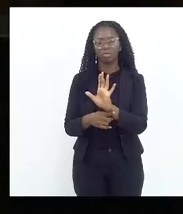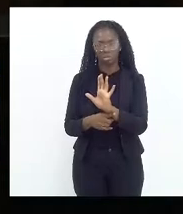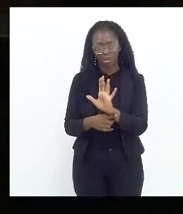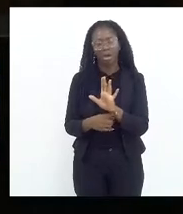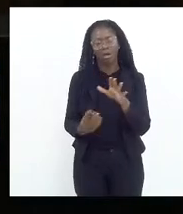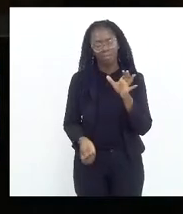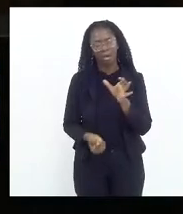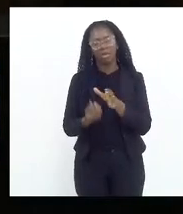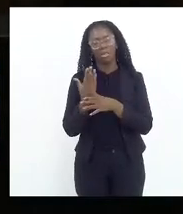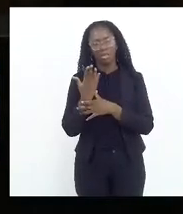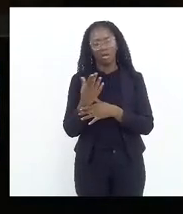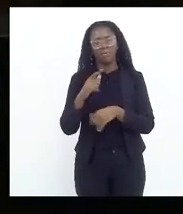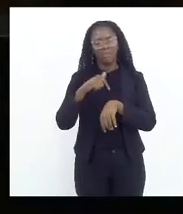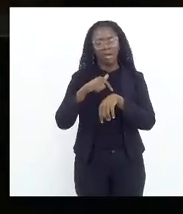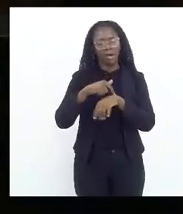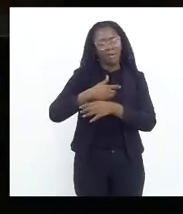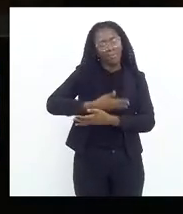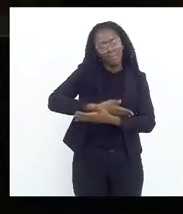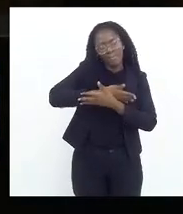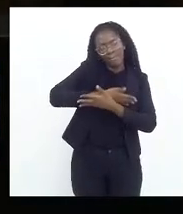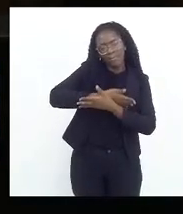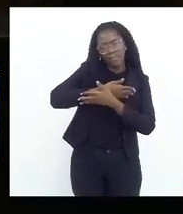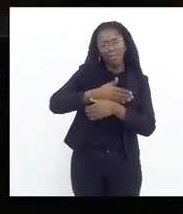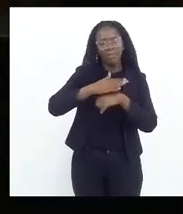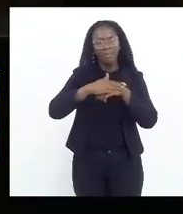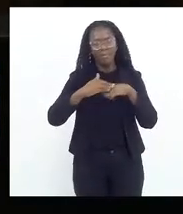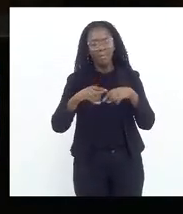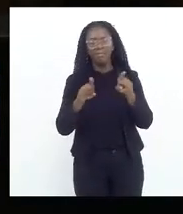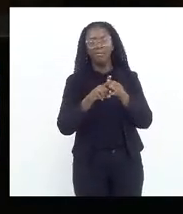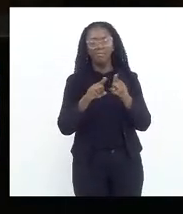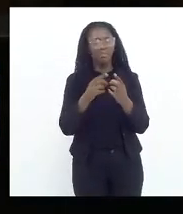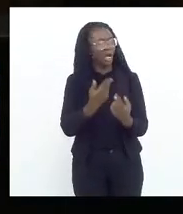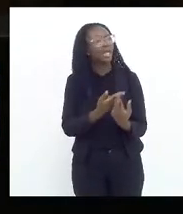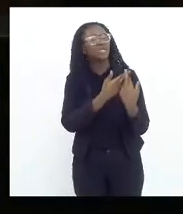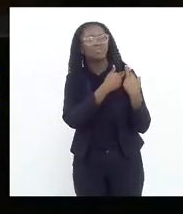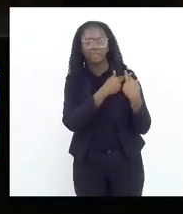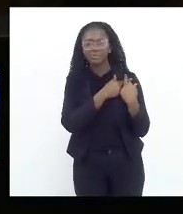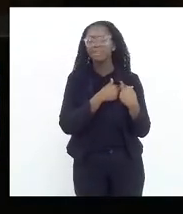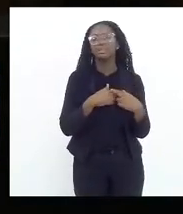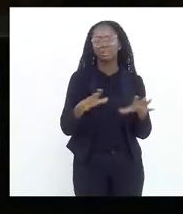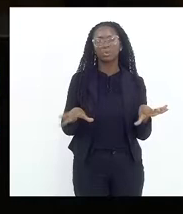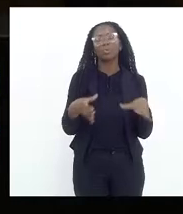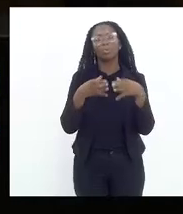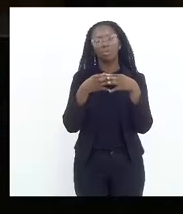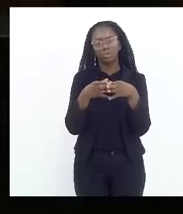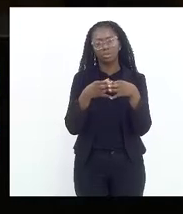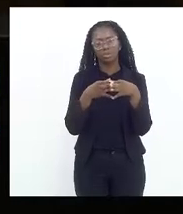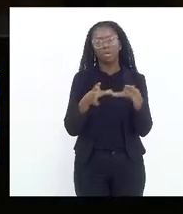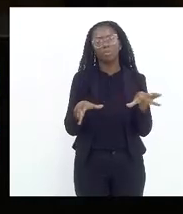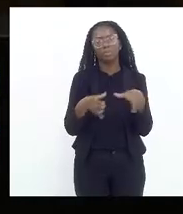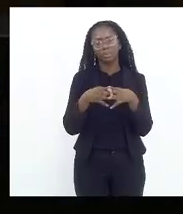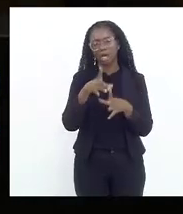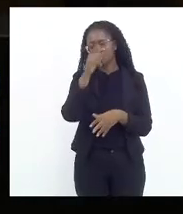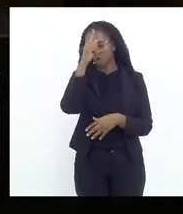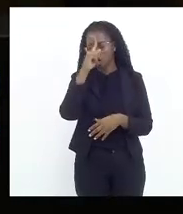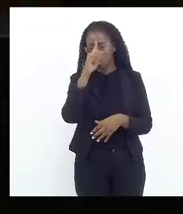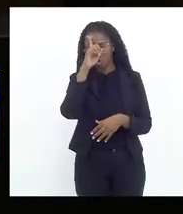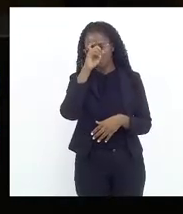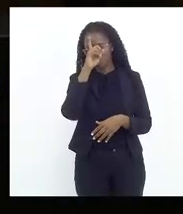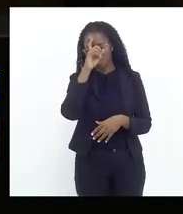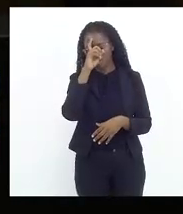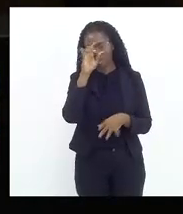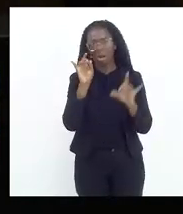colinho, trazendo também a responsabilização da comunidade hospitalar em